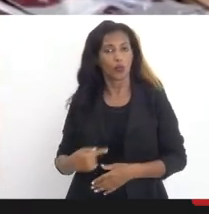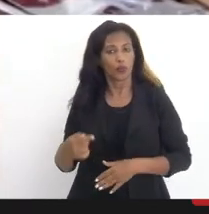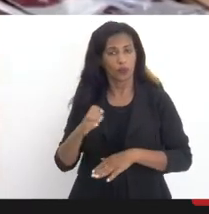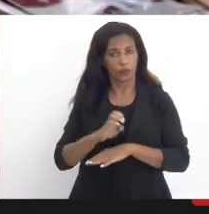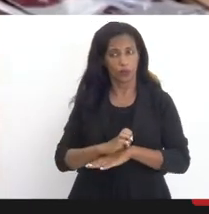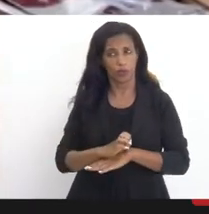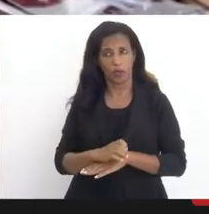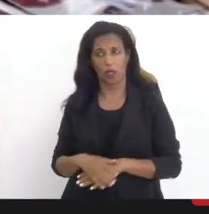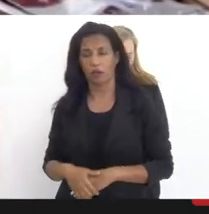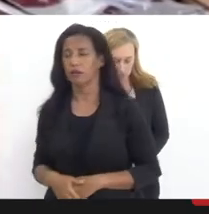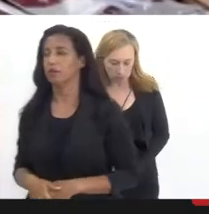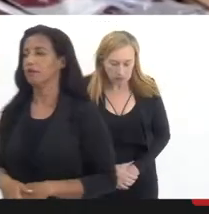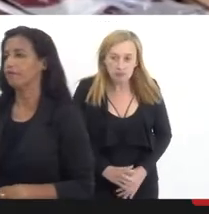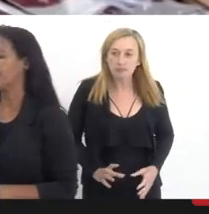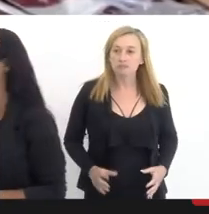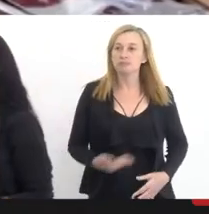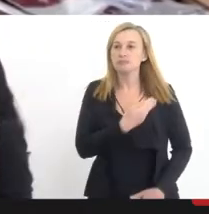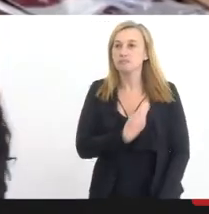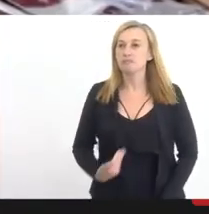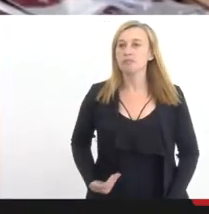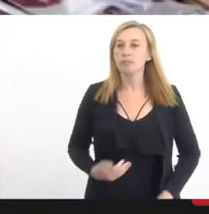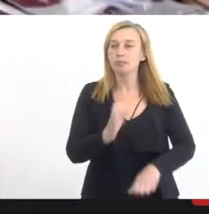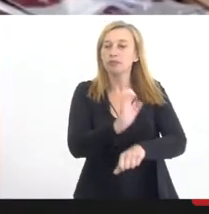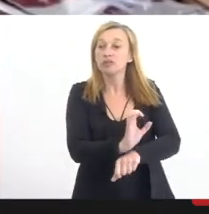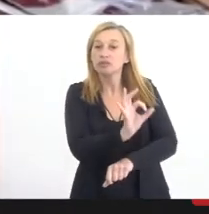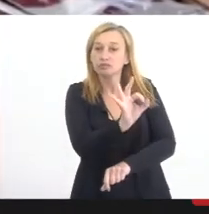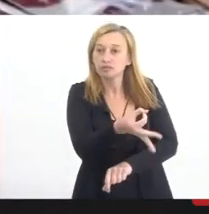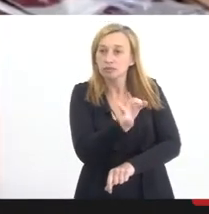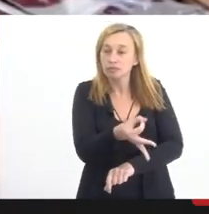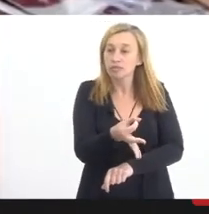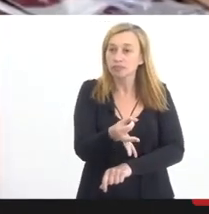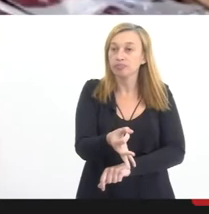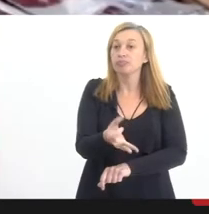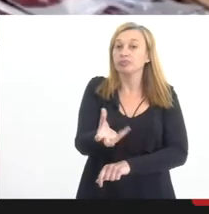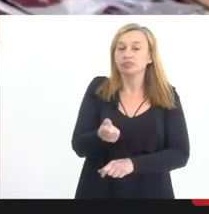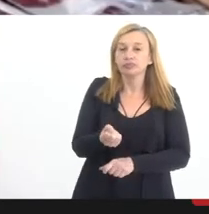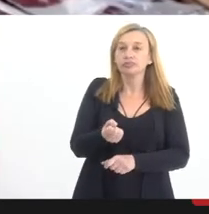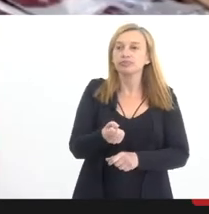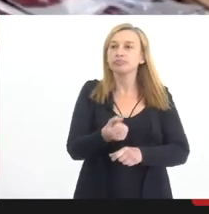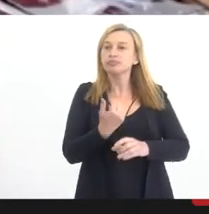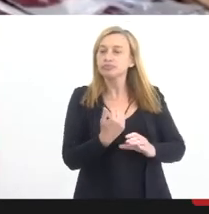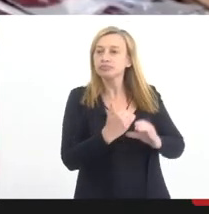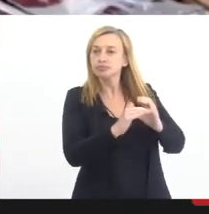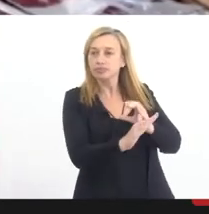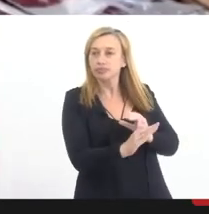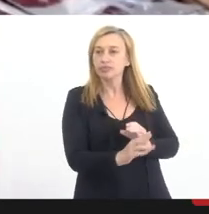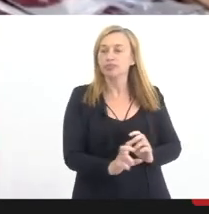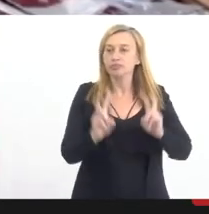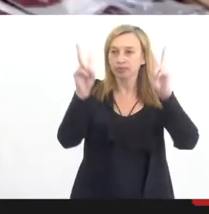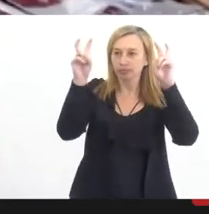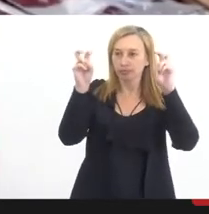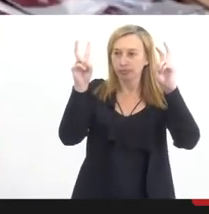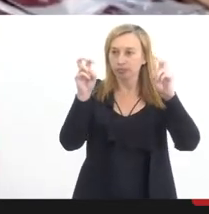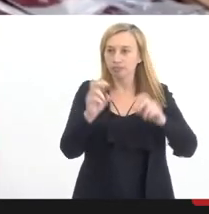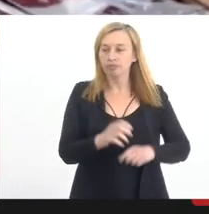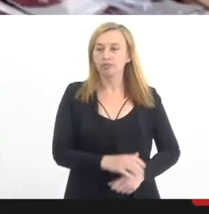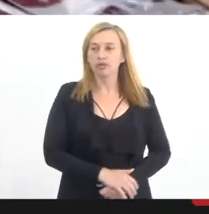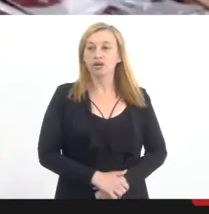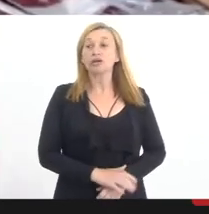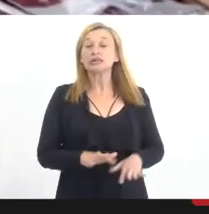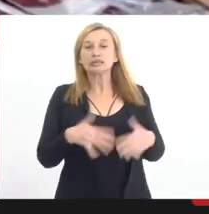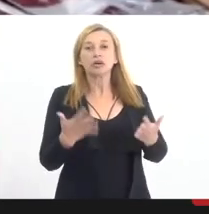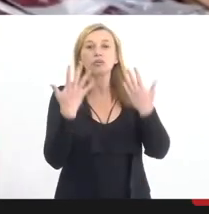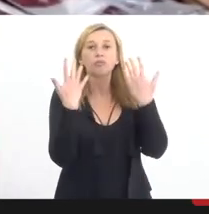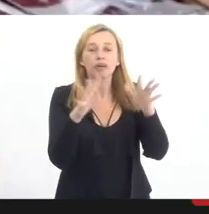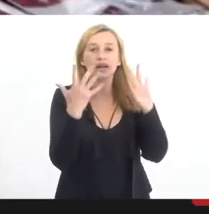Estado esteja realmente acatando e encaminhando isso como matéria de Estado. Então,